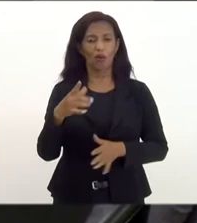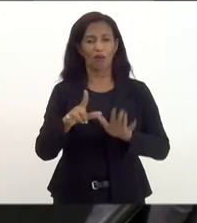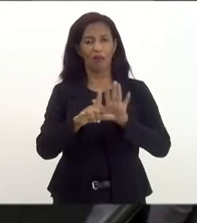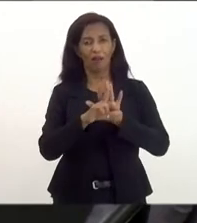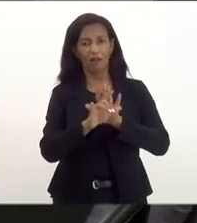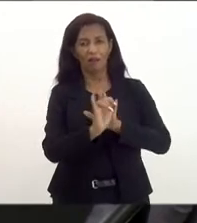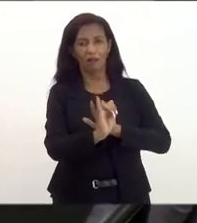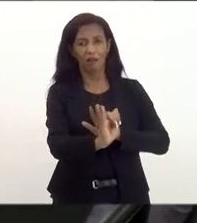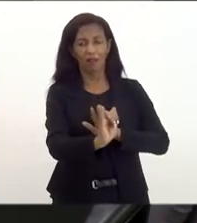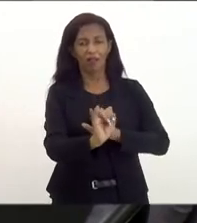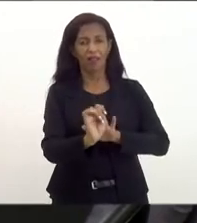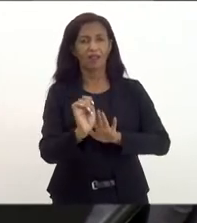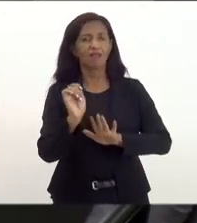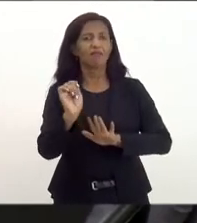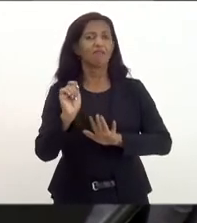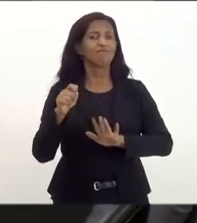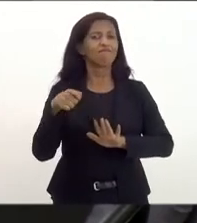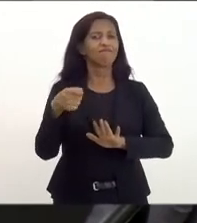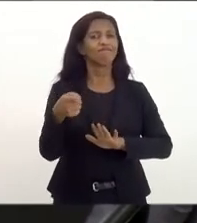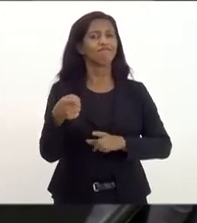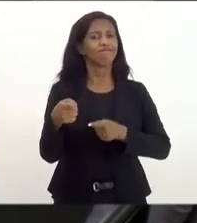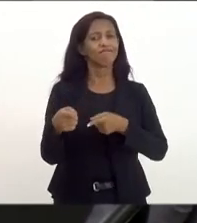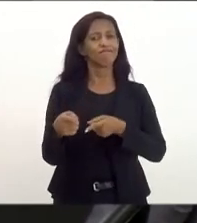leis significa